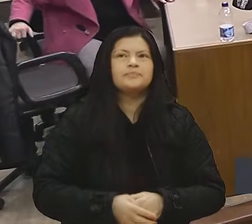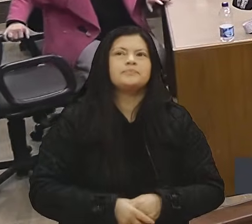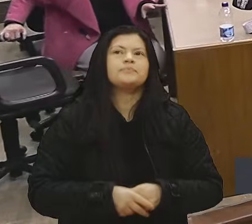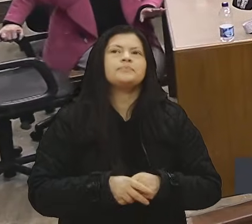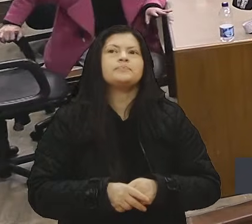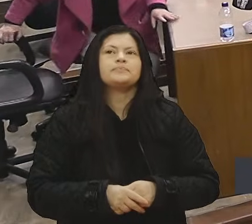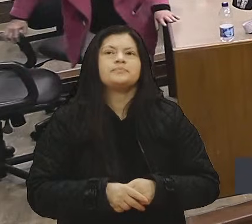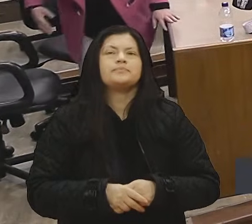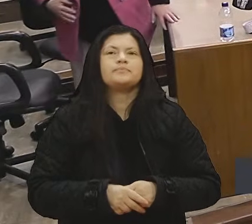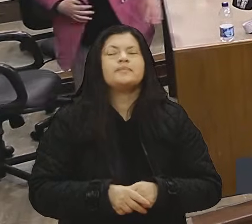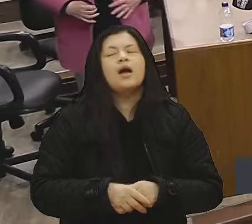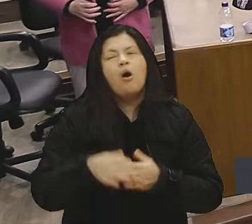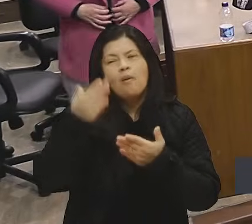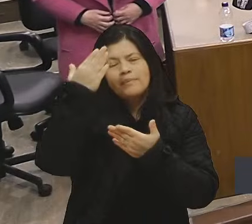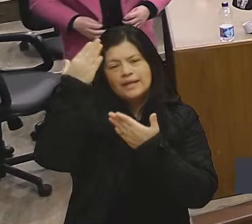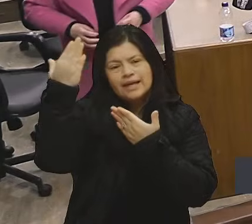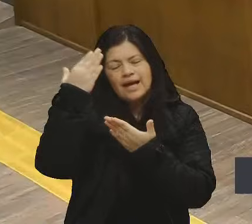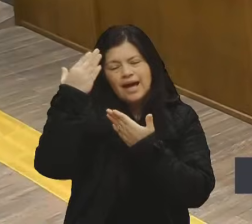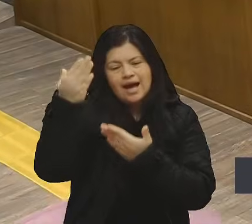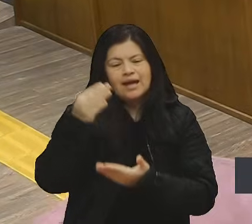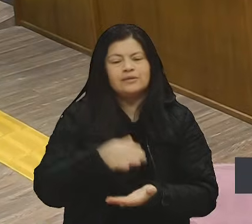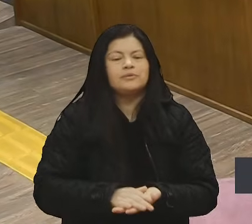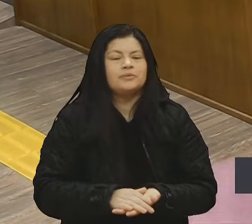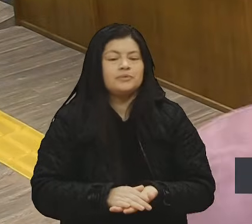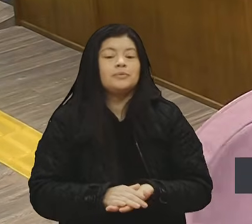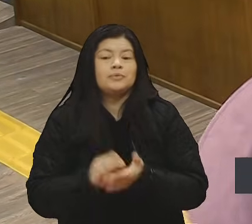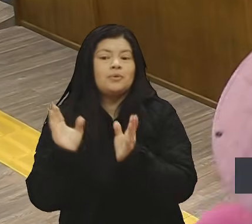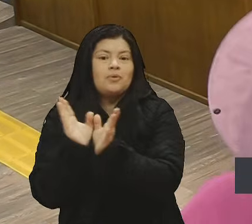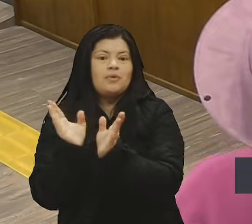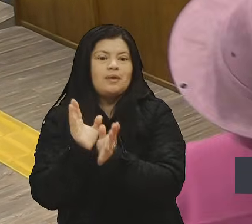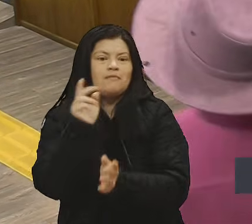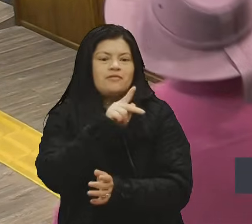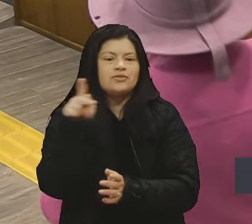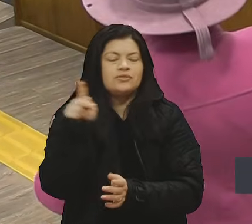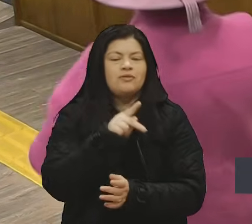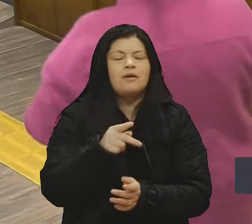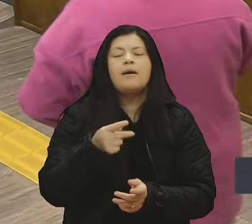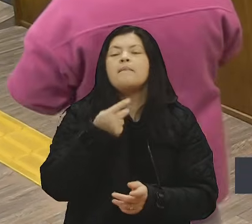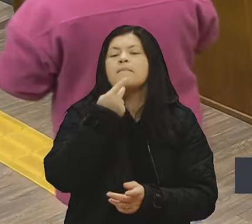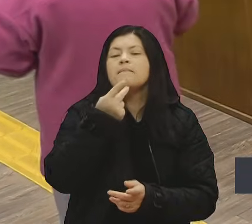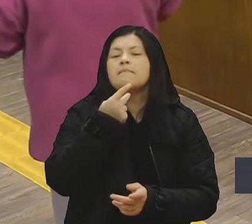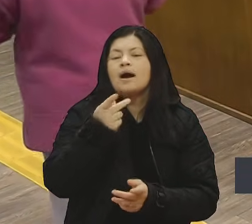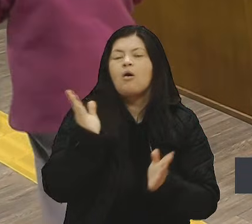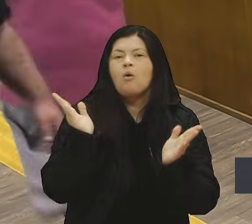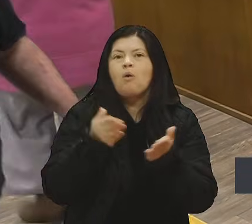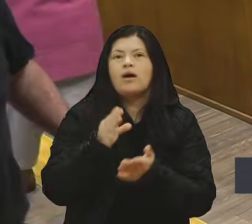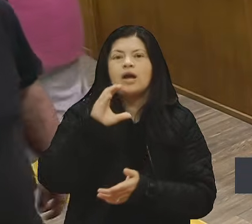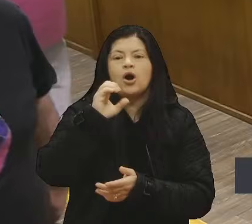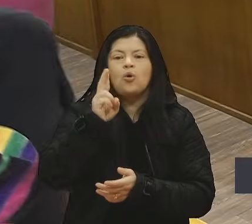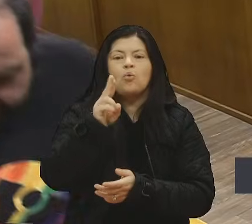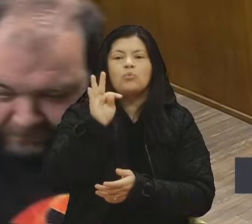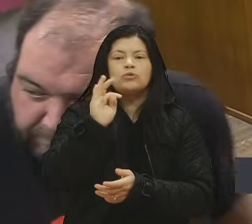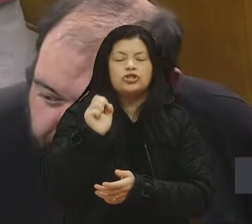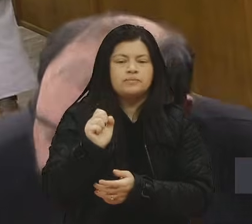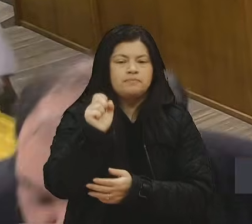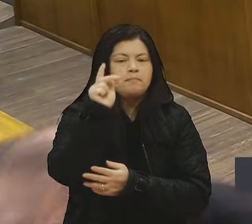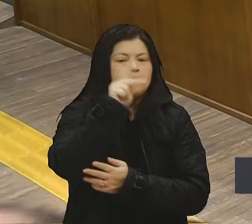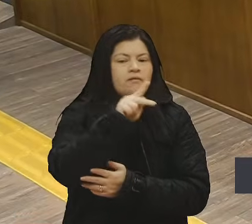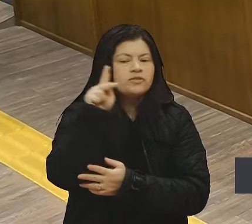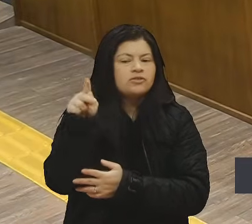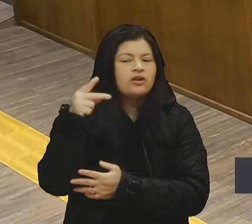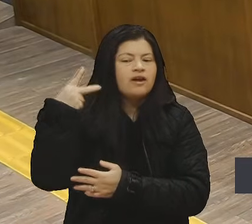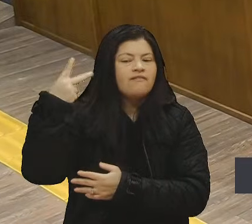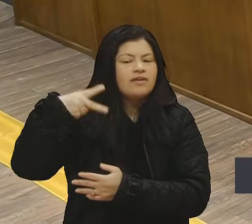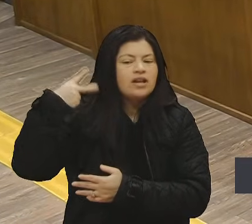Obrigado, colega professor, meu amigo, companheiro David. Com a palavra, representando aqui a CUT, professora, vereadora